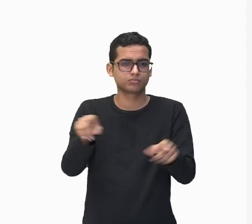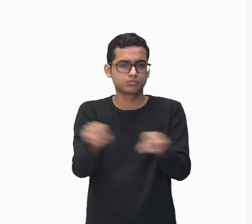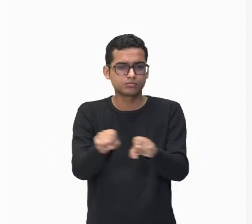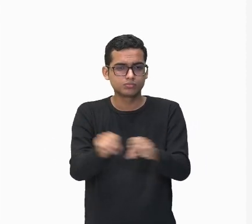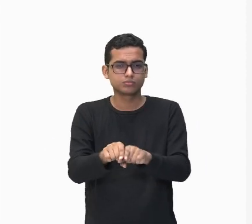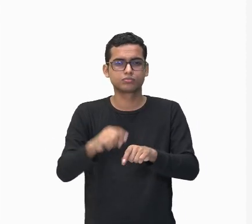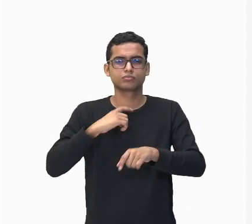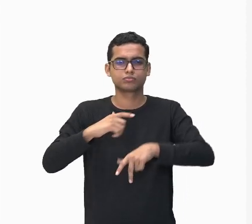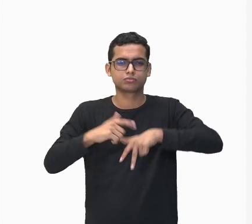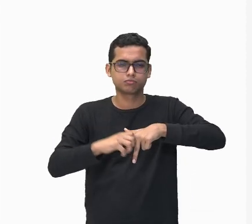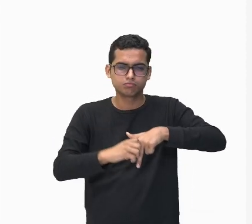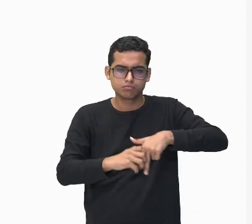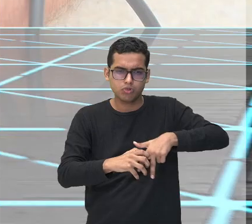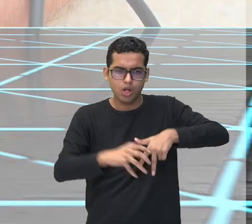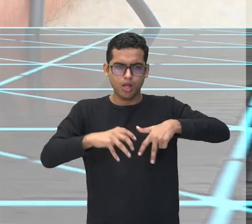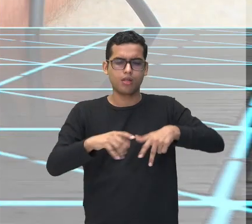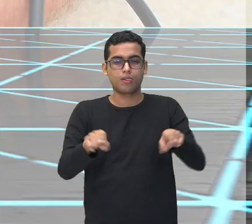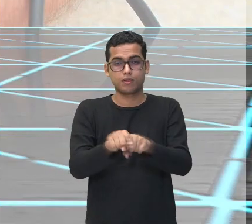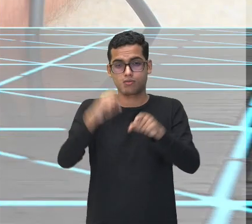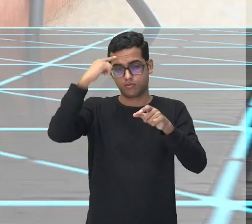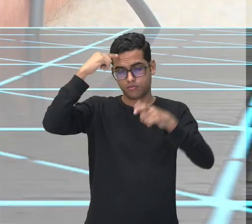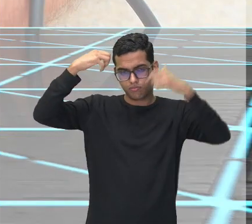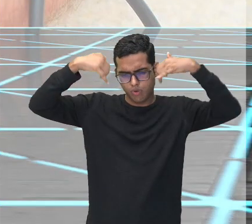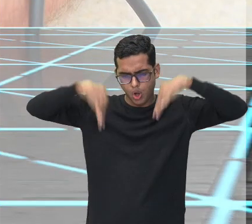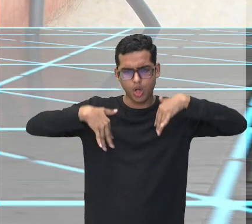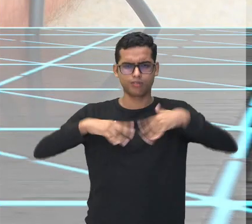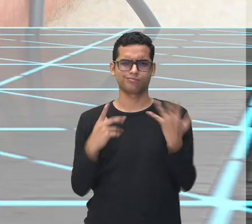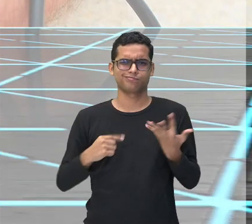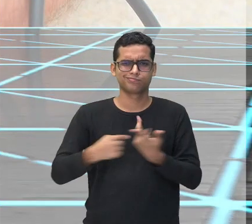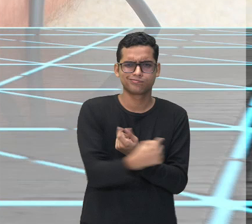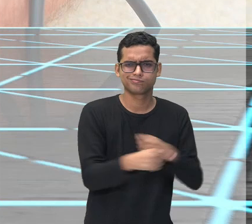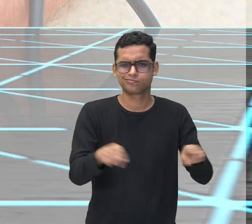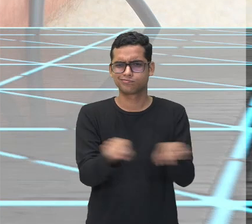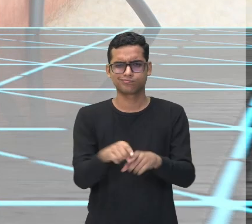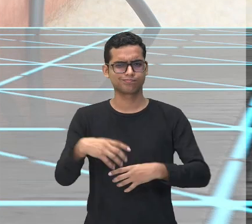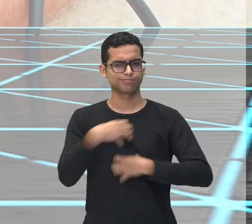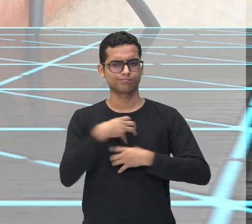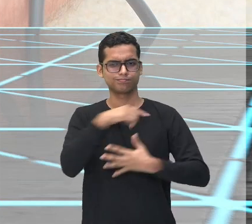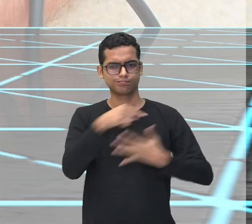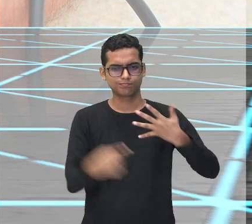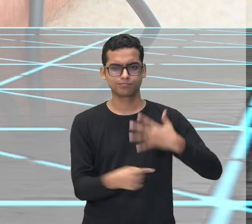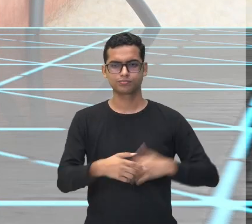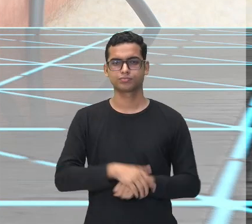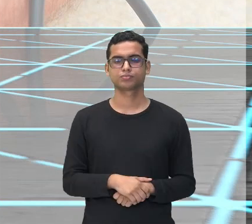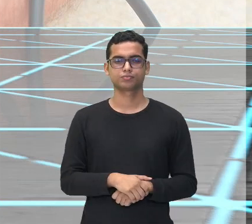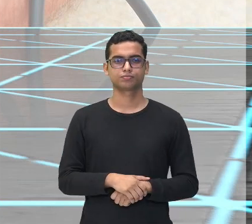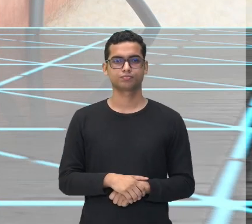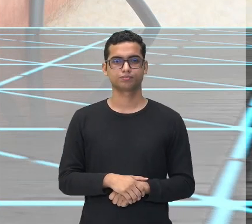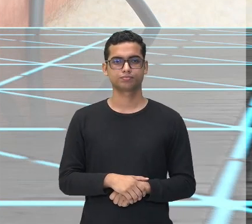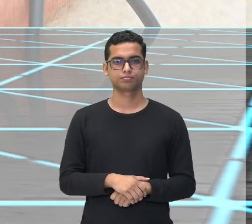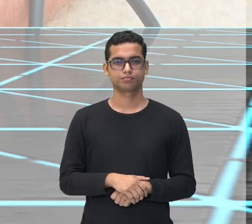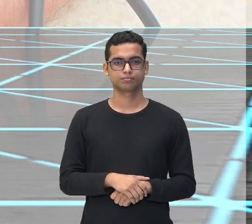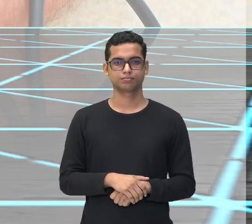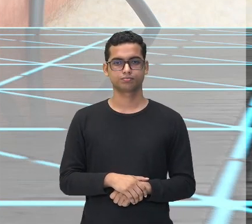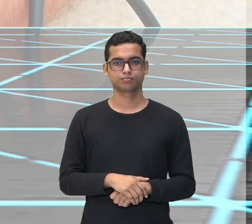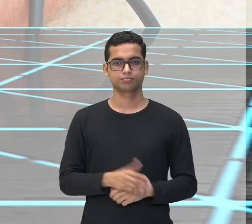falando sobre a hipertensão arterial, ela vai acontecer quando